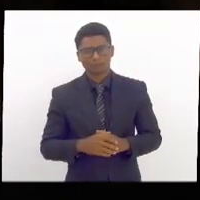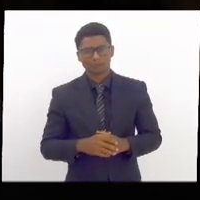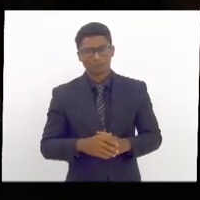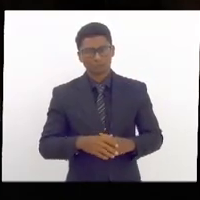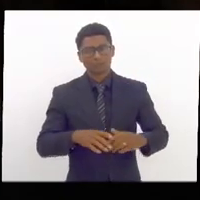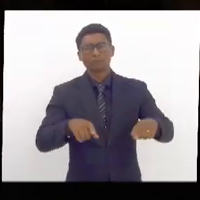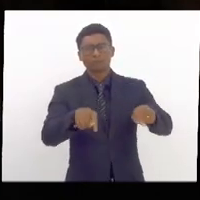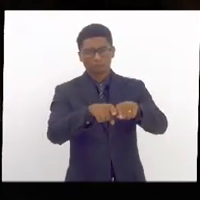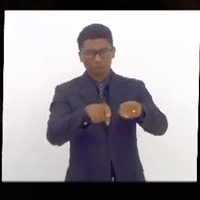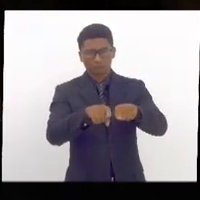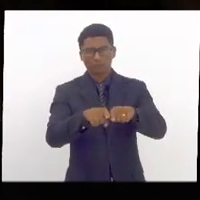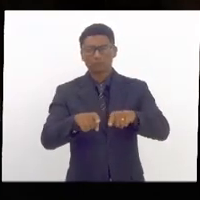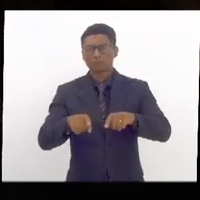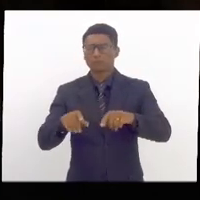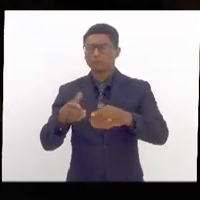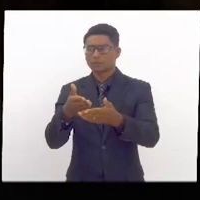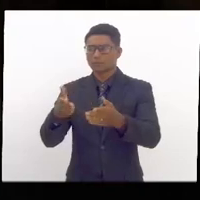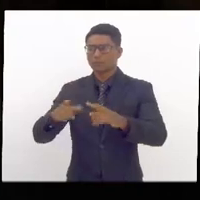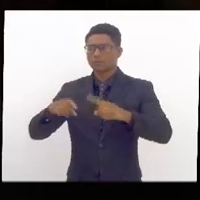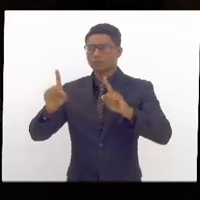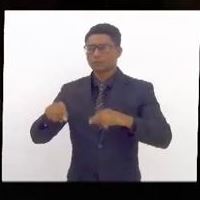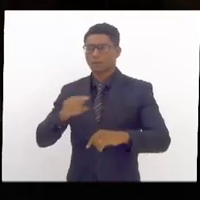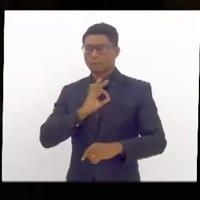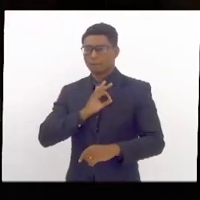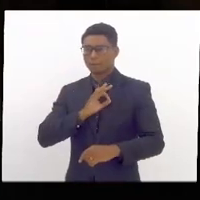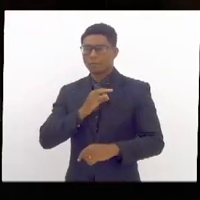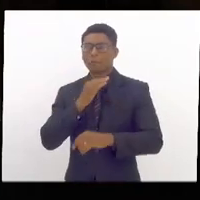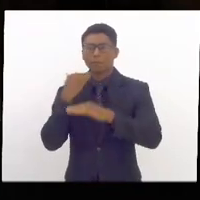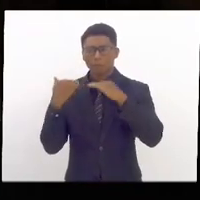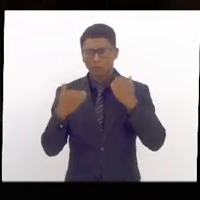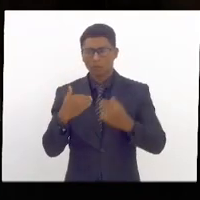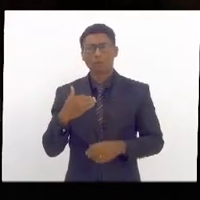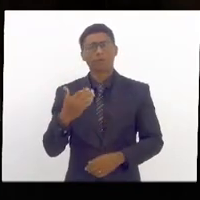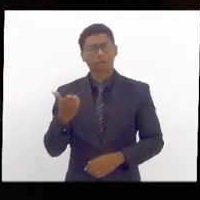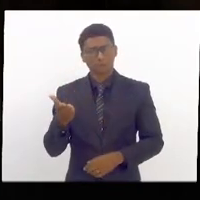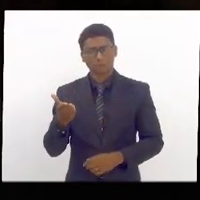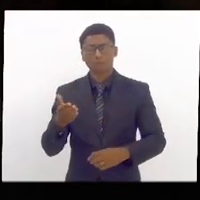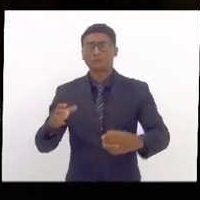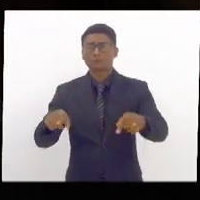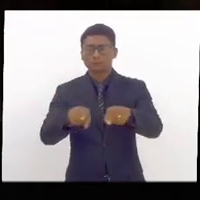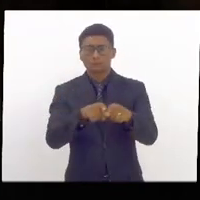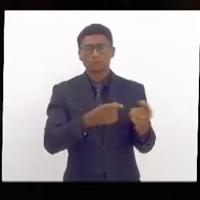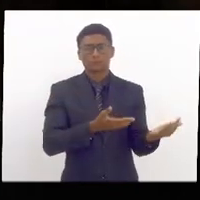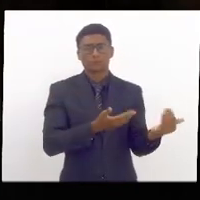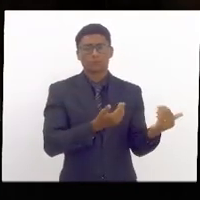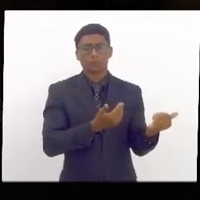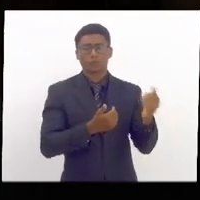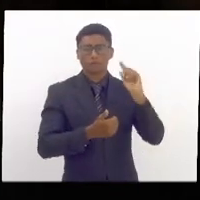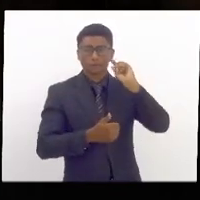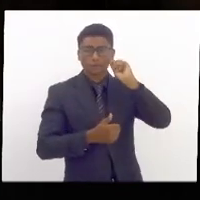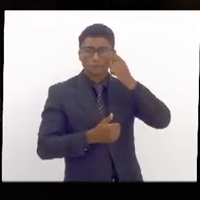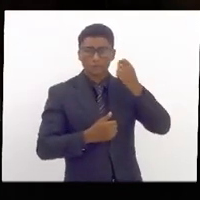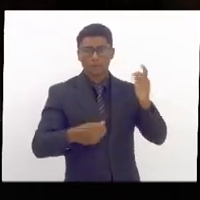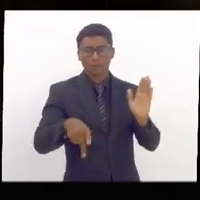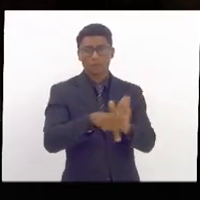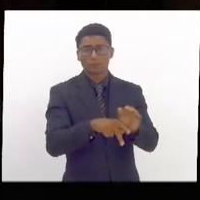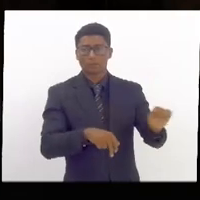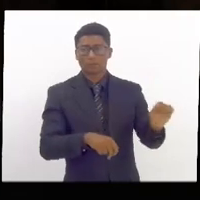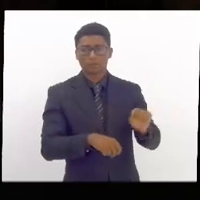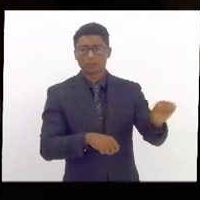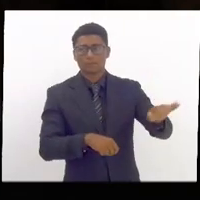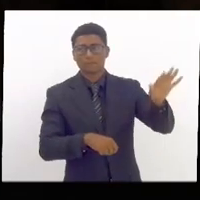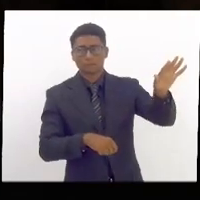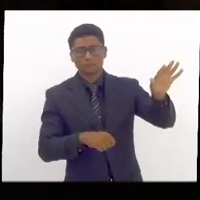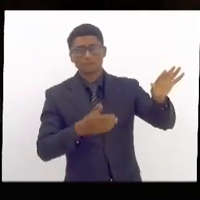de agentes de segurança, mas também temos a morte de uma juventude preta da favela já